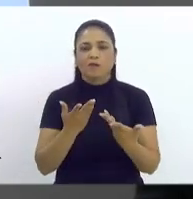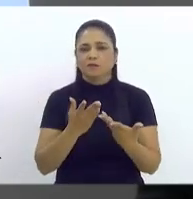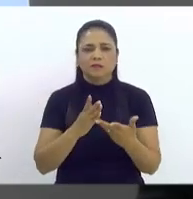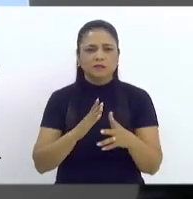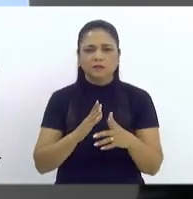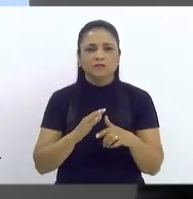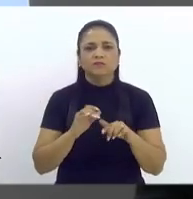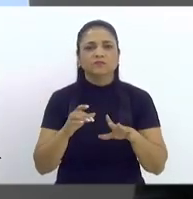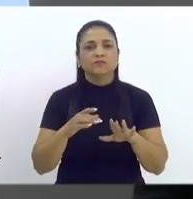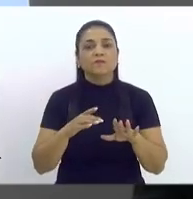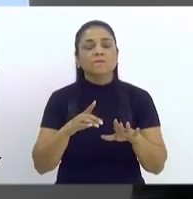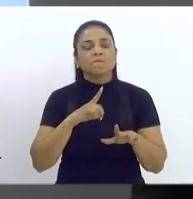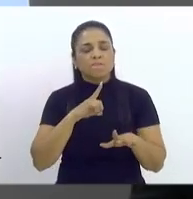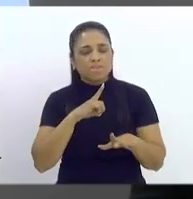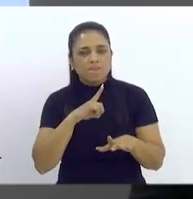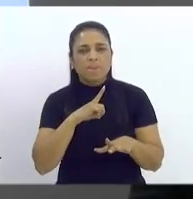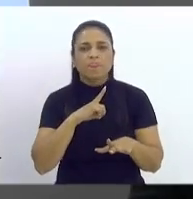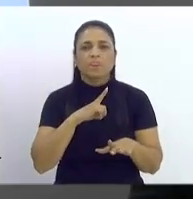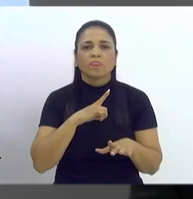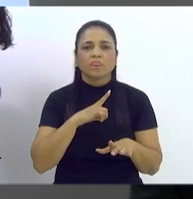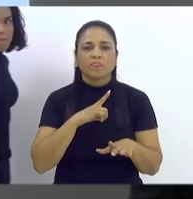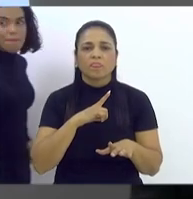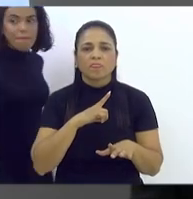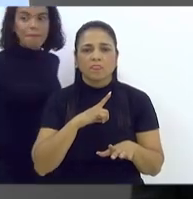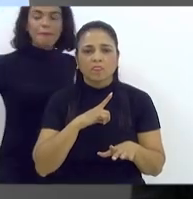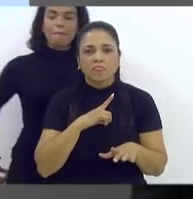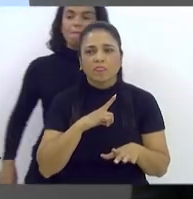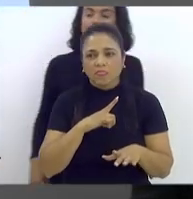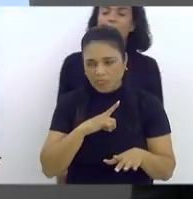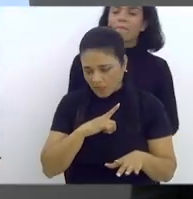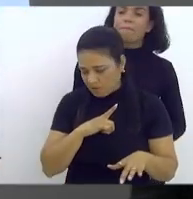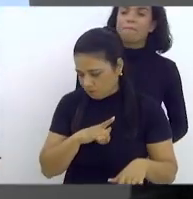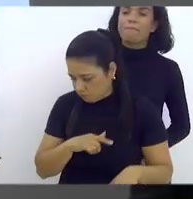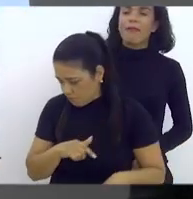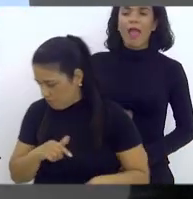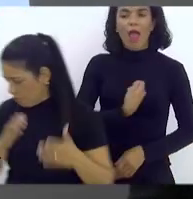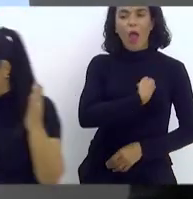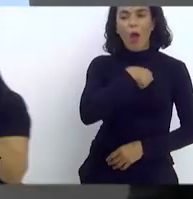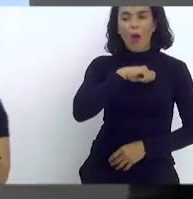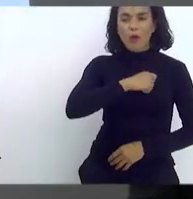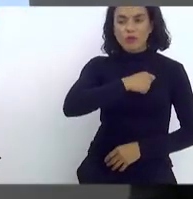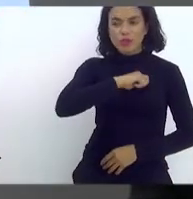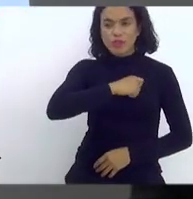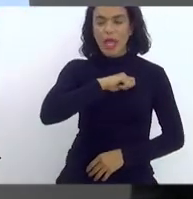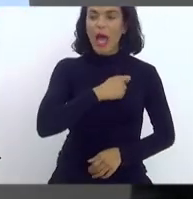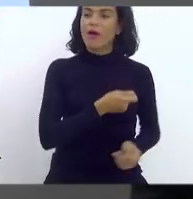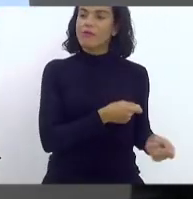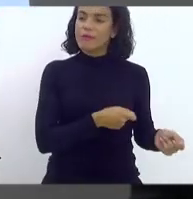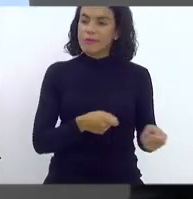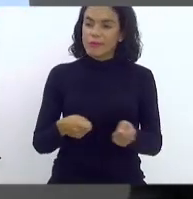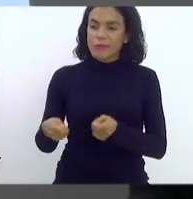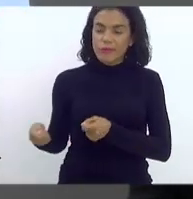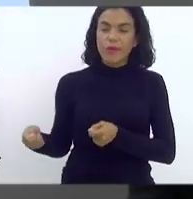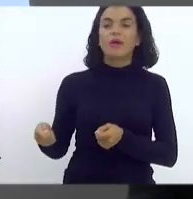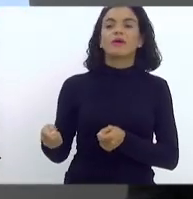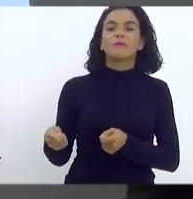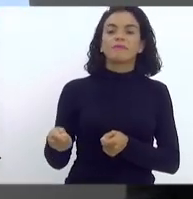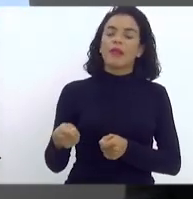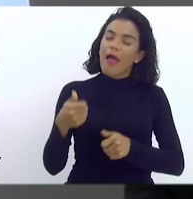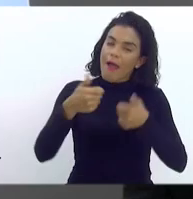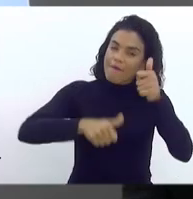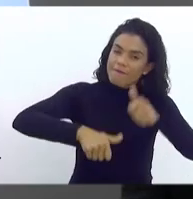isso seja auditado periodicamente. A gente tem auditorias periódicas para